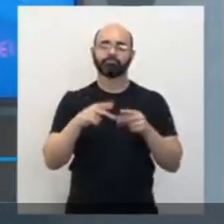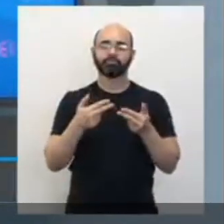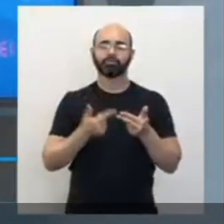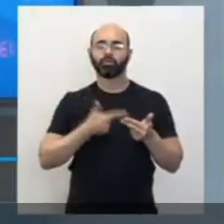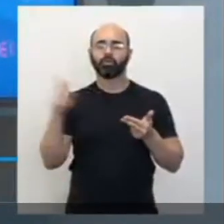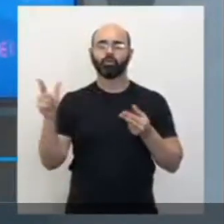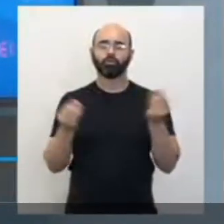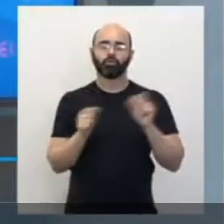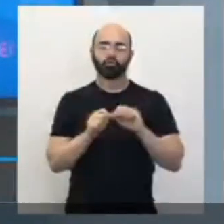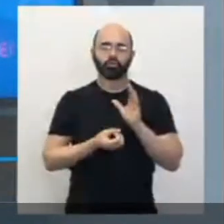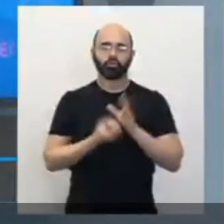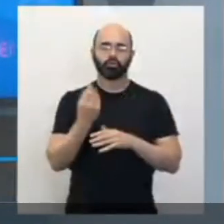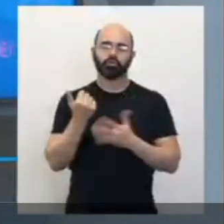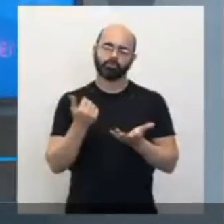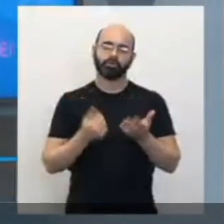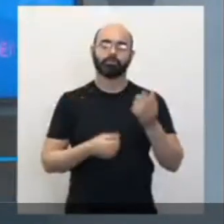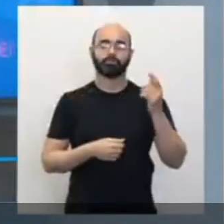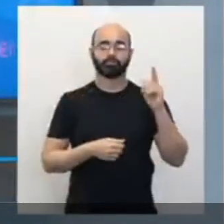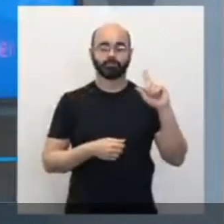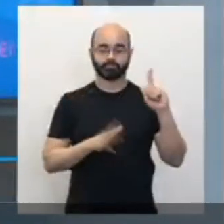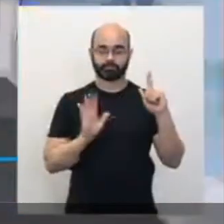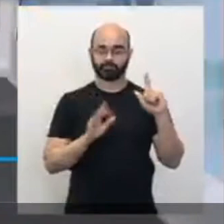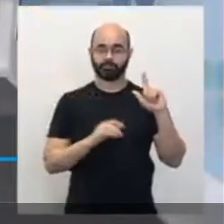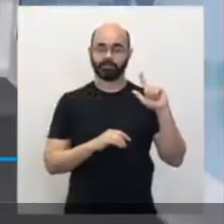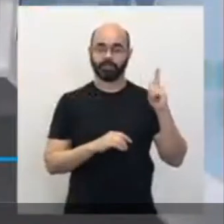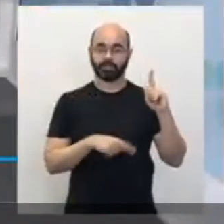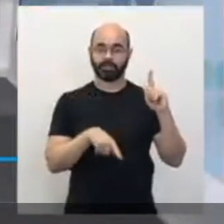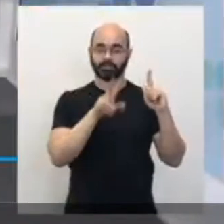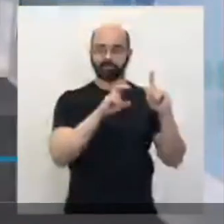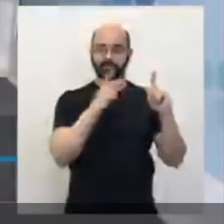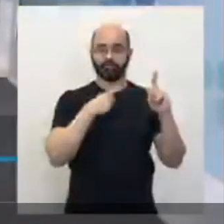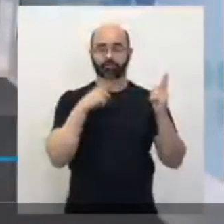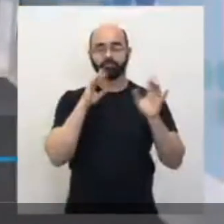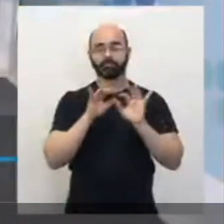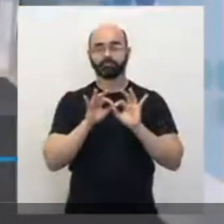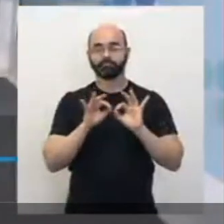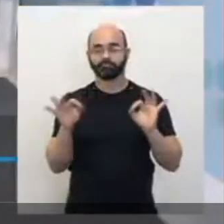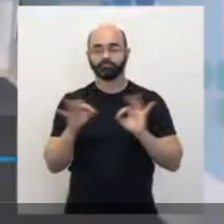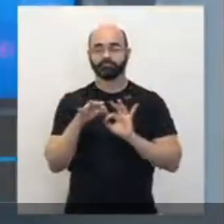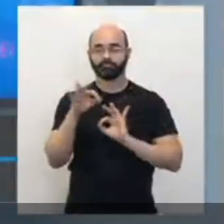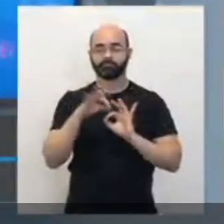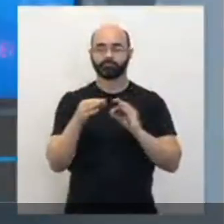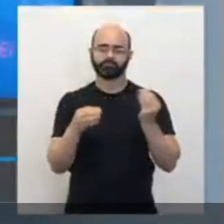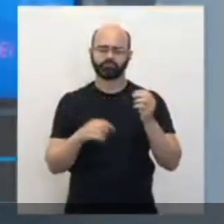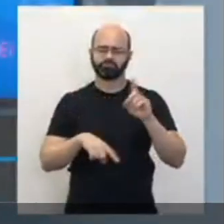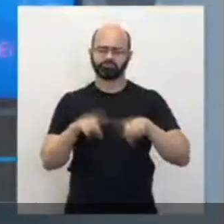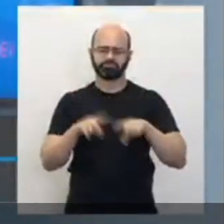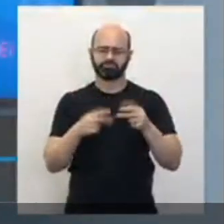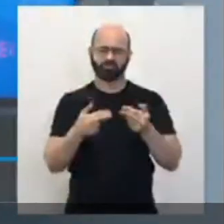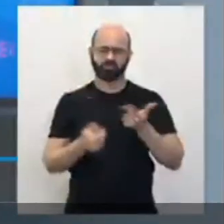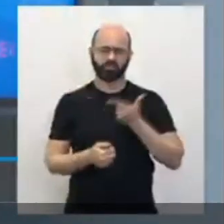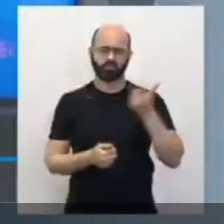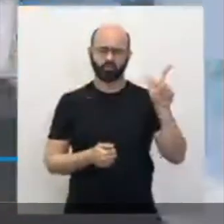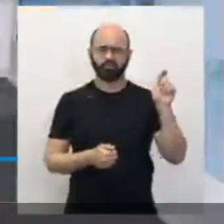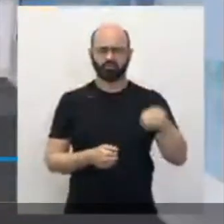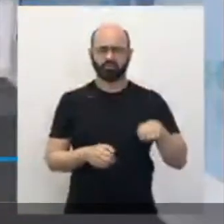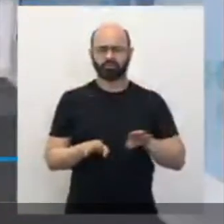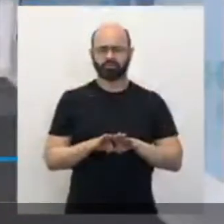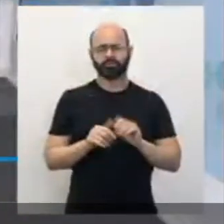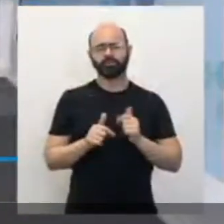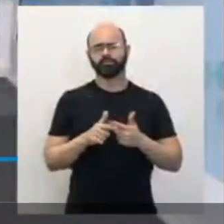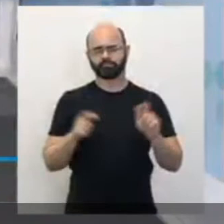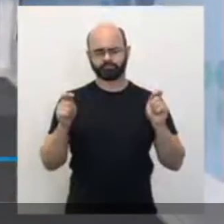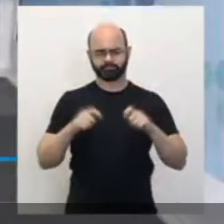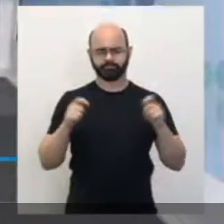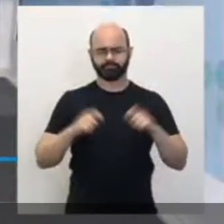gente está falando de grandeza, É desde que possível. você guarde as proporções, as grandezas, você pode usar outro material, né? Não teria Sim, problema. é possível.